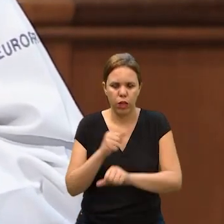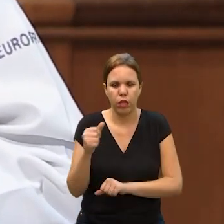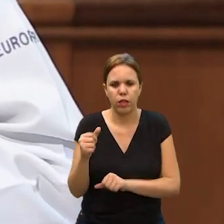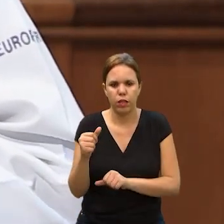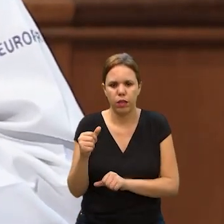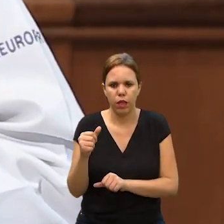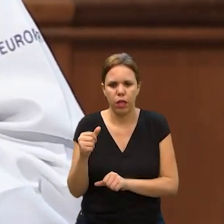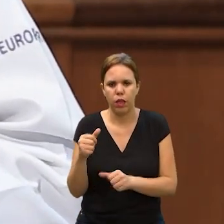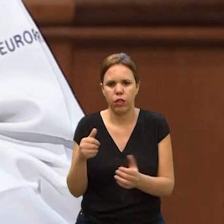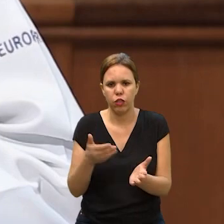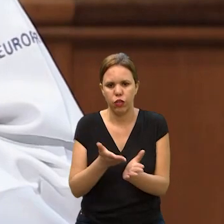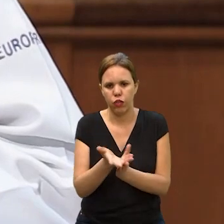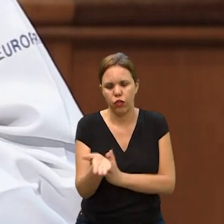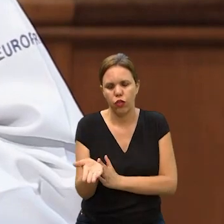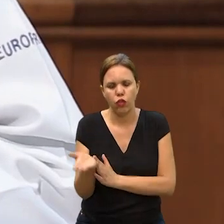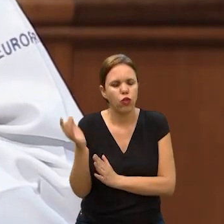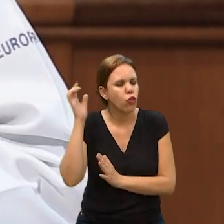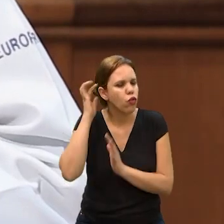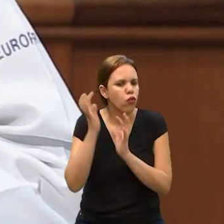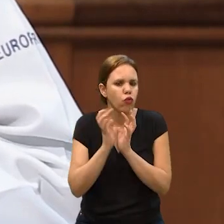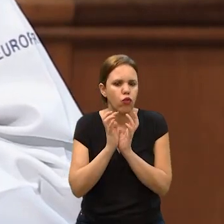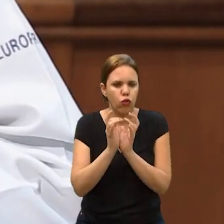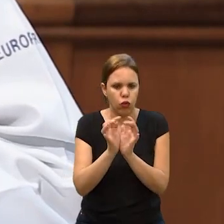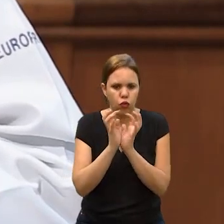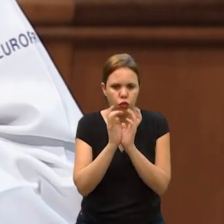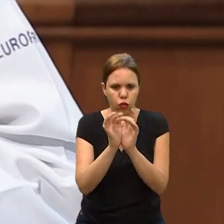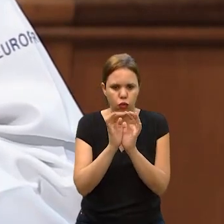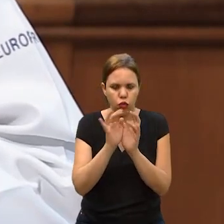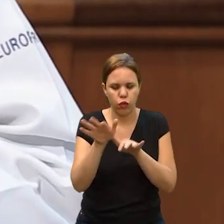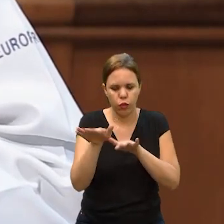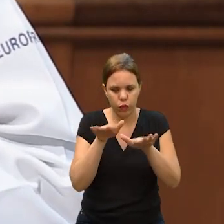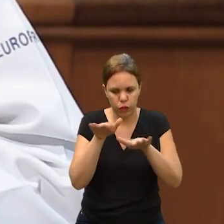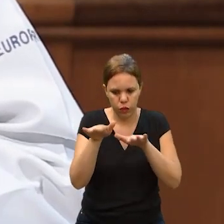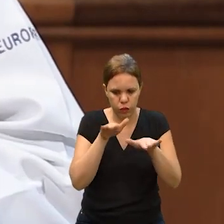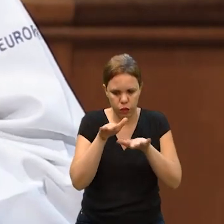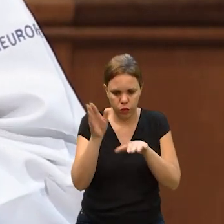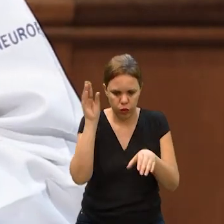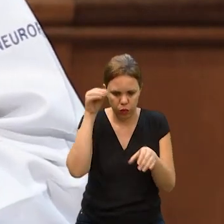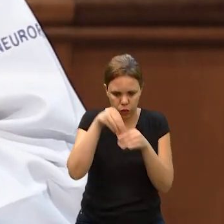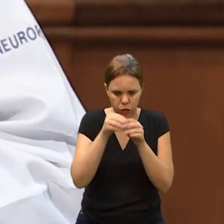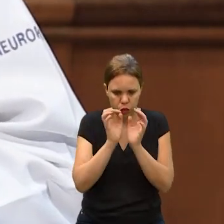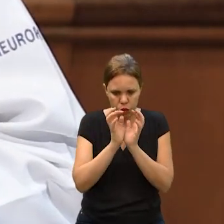distúrbio no neurodesenvolvimento motor da criança